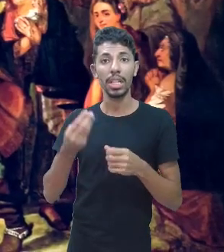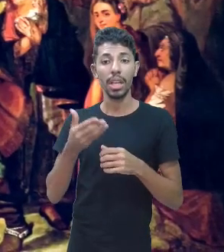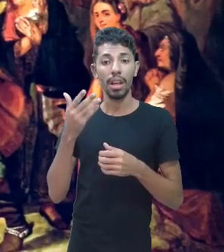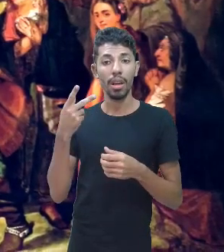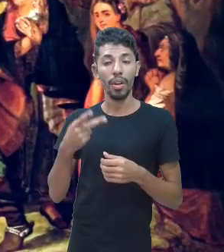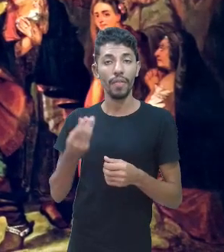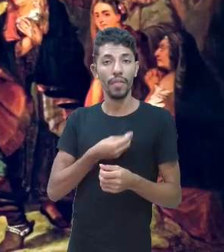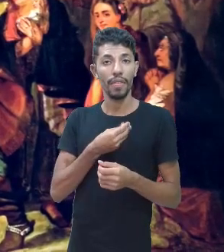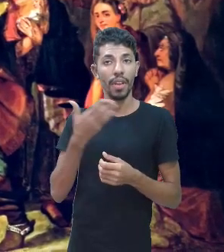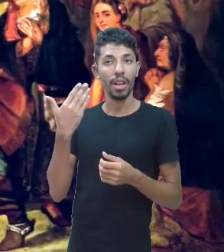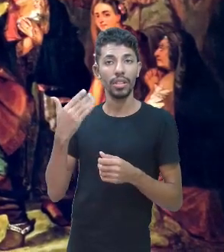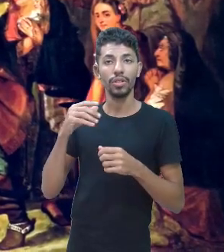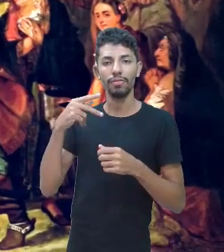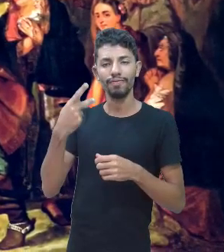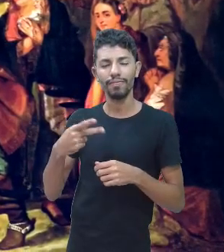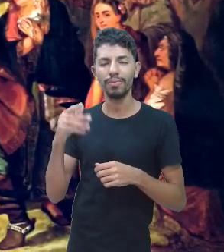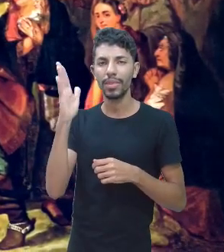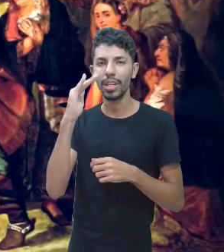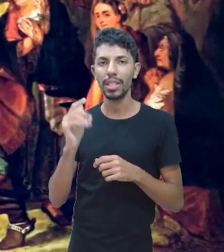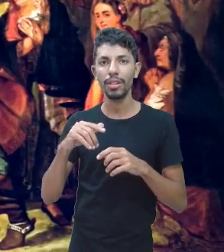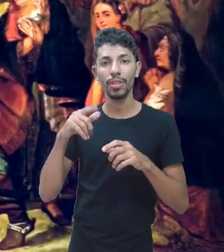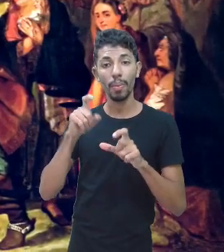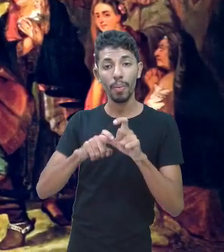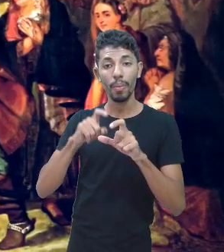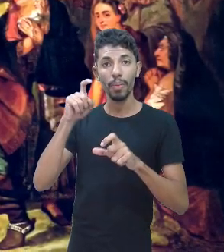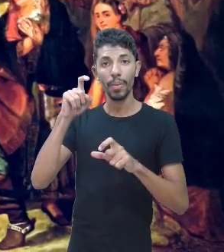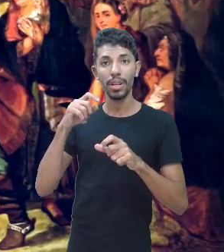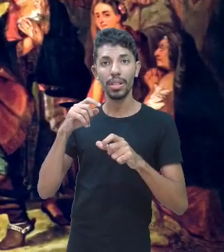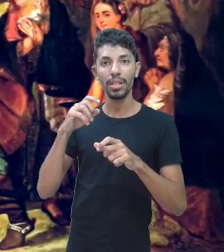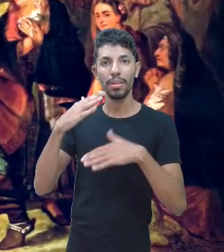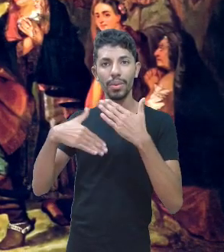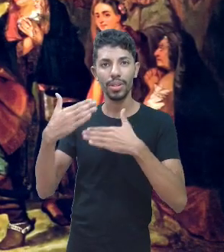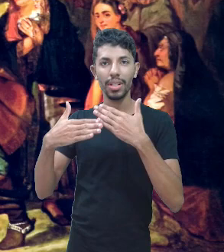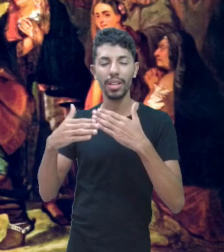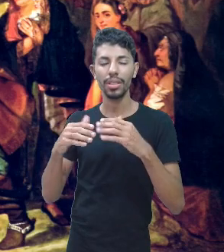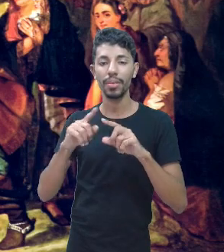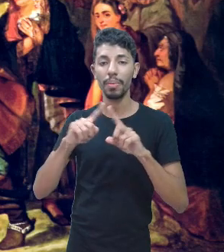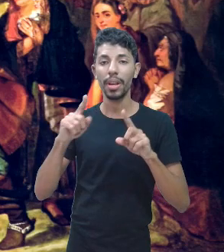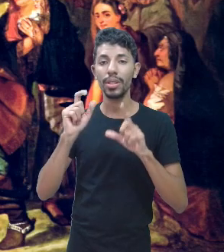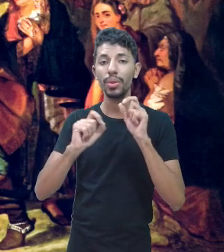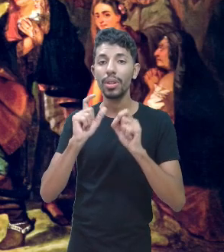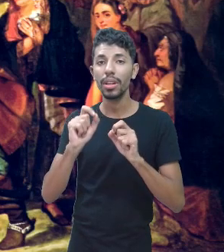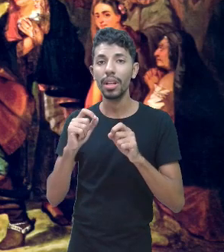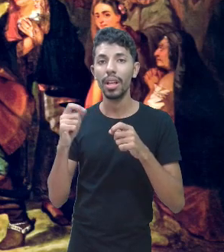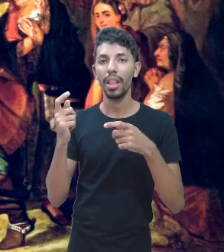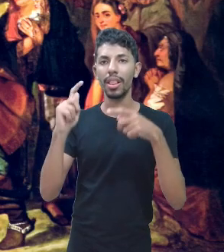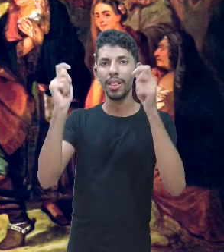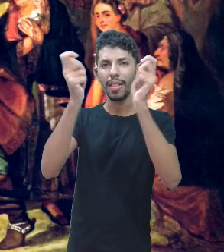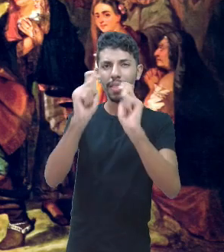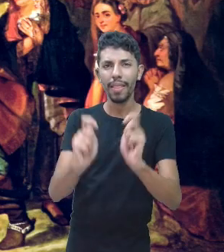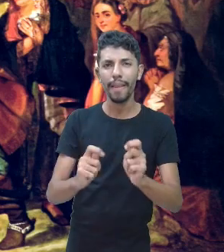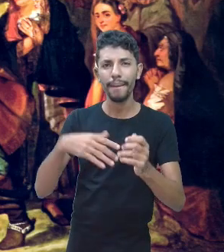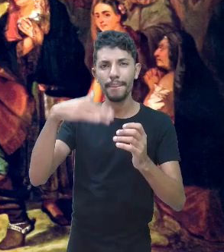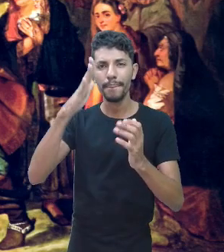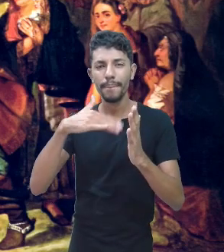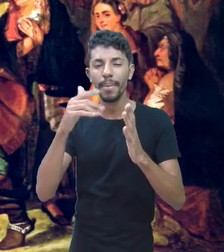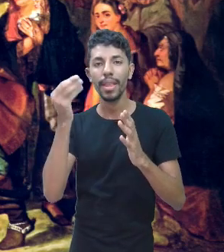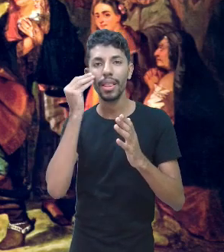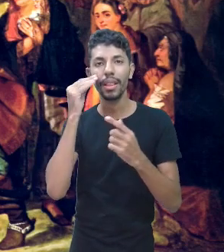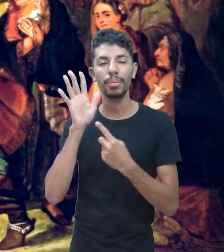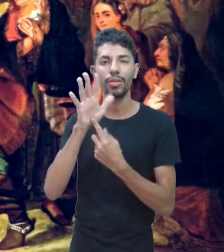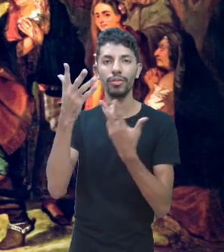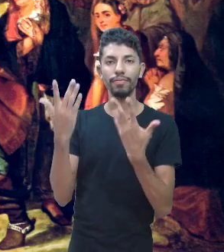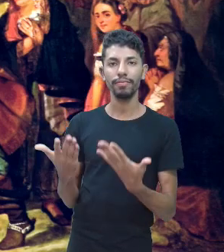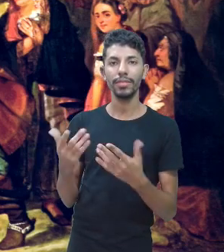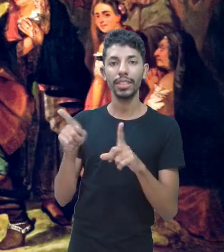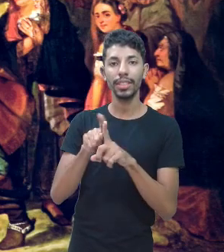do Brasil, claro, nesse processo de independência, né? Mas na obra tenta-se mostrar isso, e também de uma população